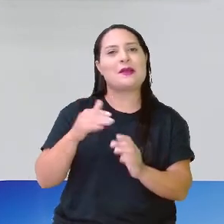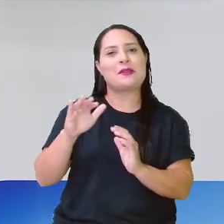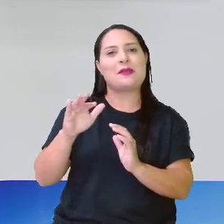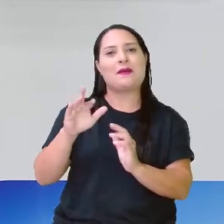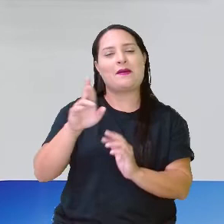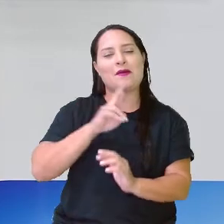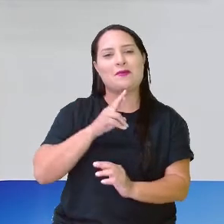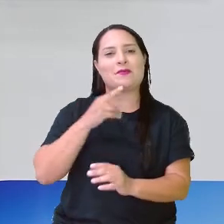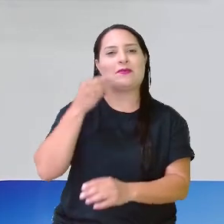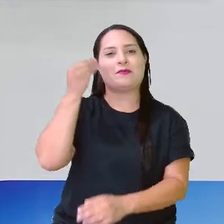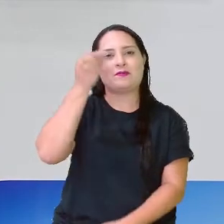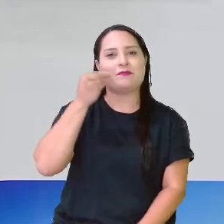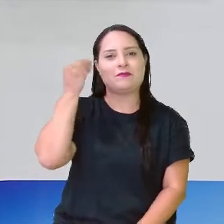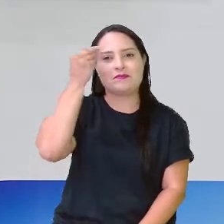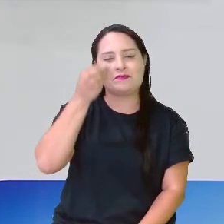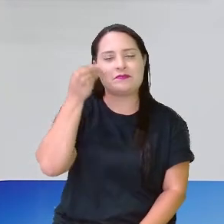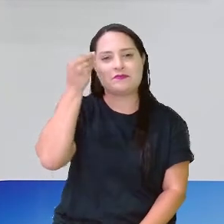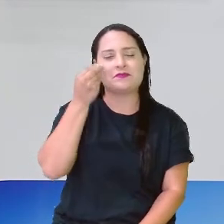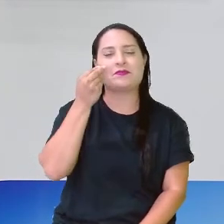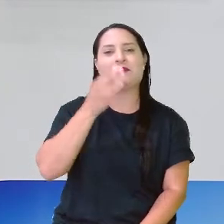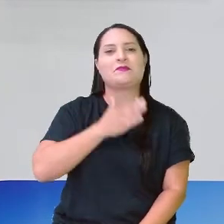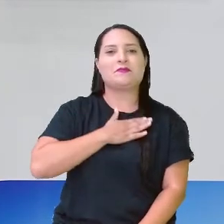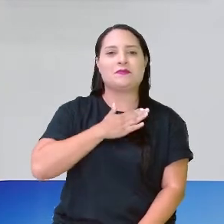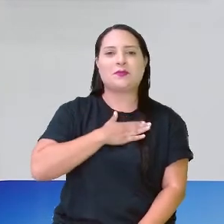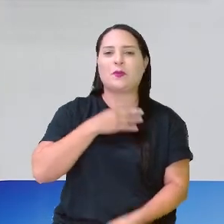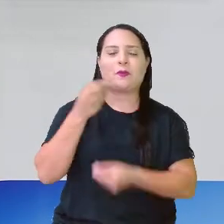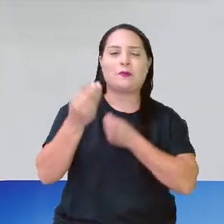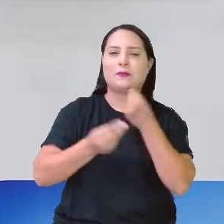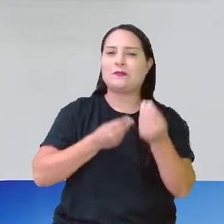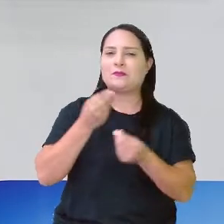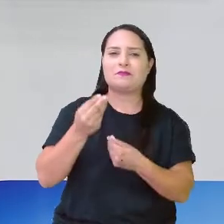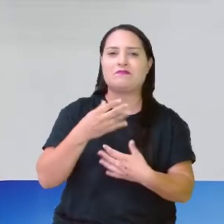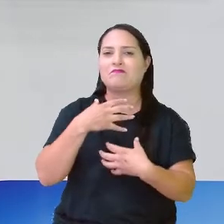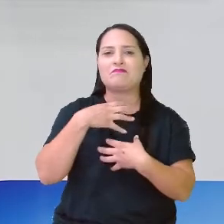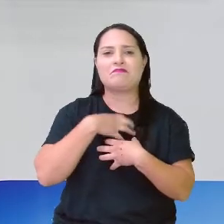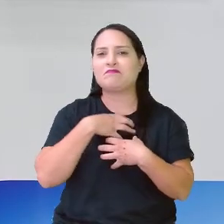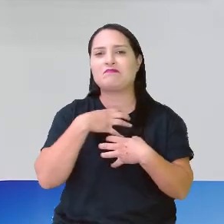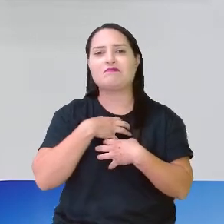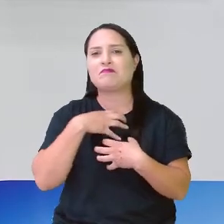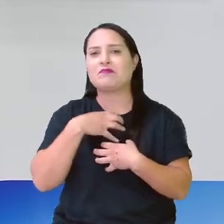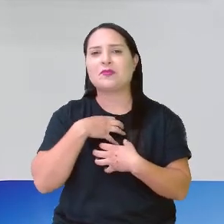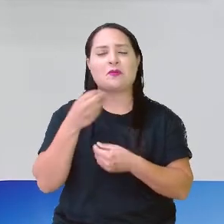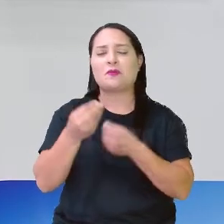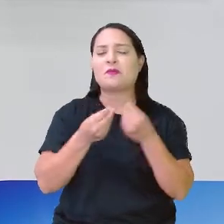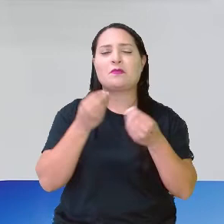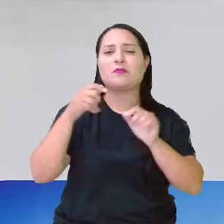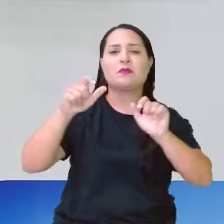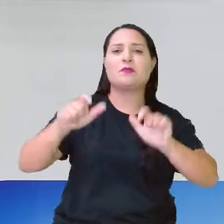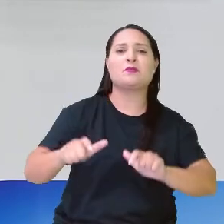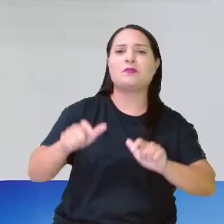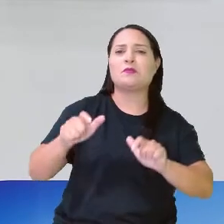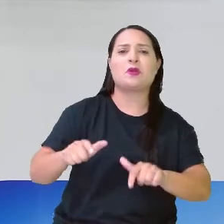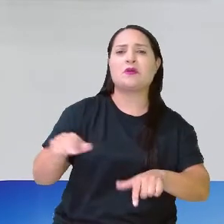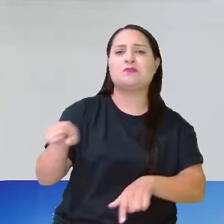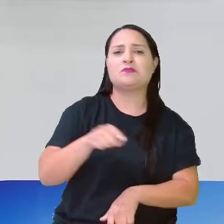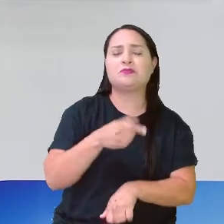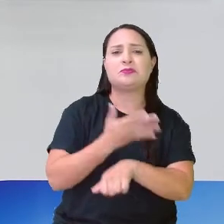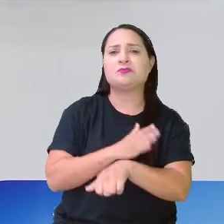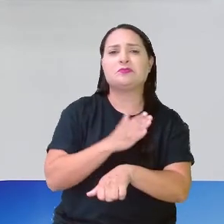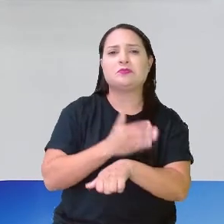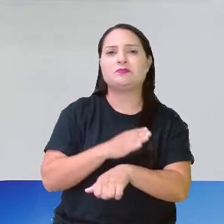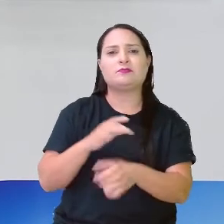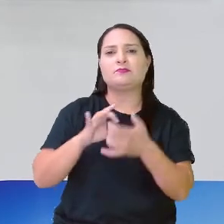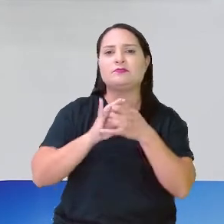como foi a experiência, como foi fazer essas atividades, onde foi que vocês fizeram. Fiquem à vontade aí